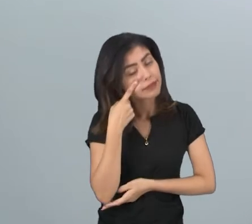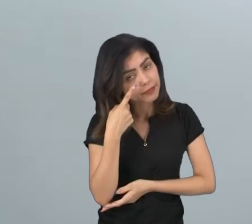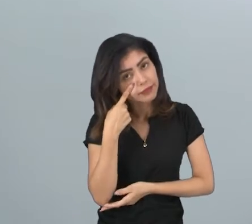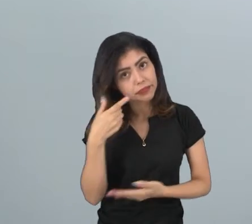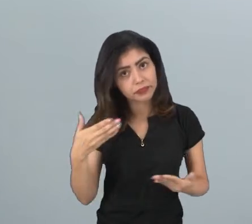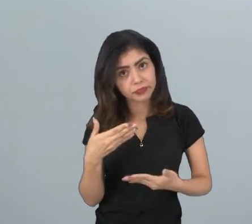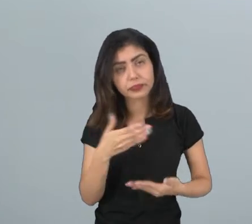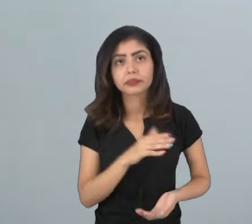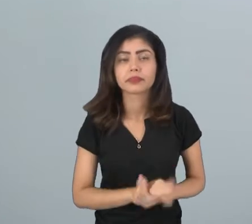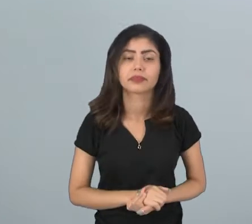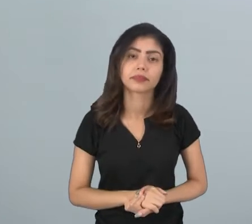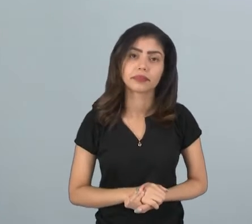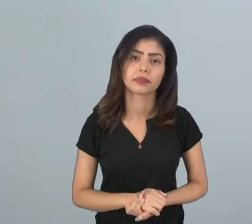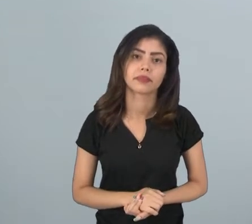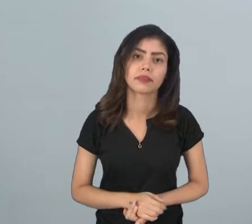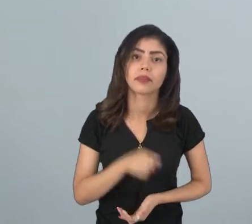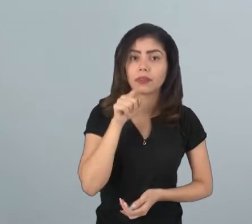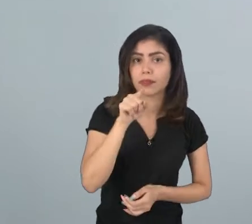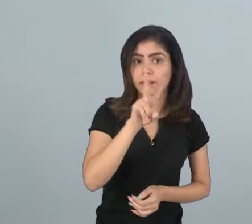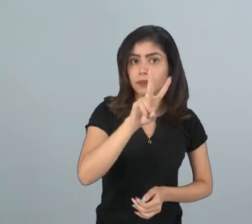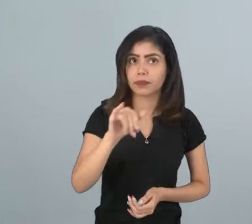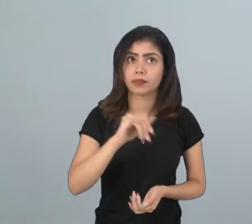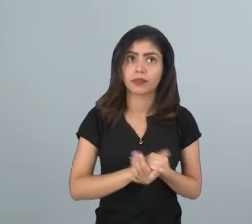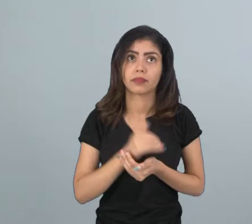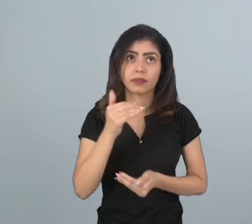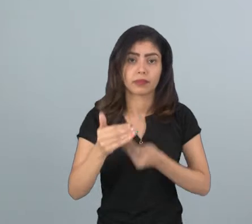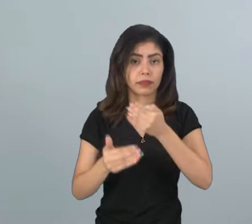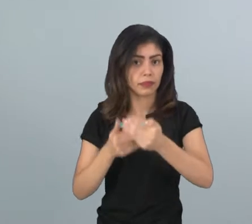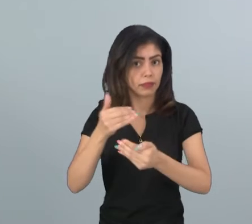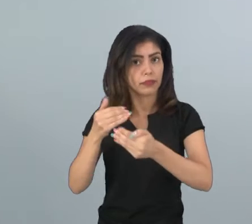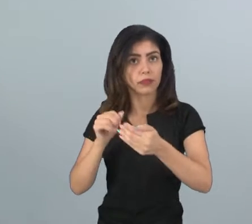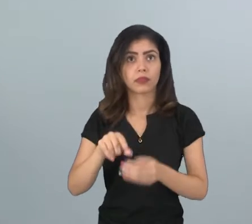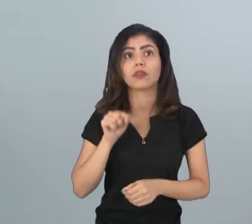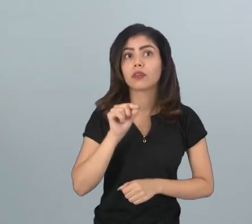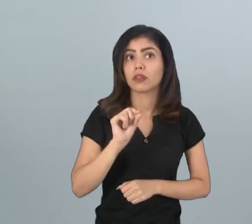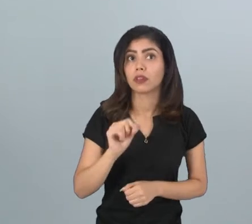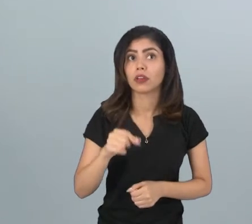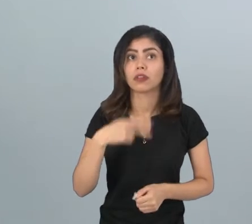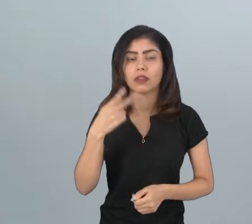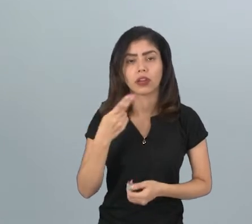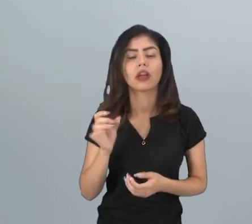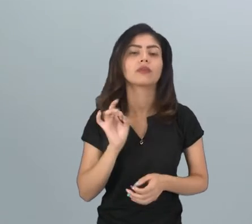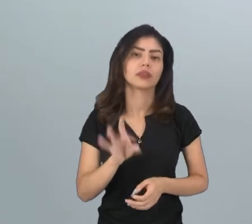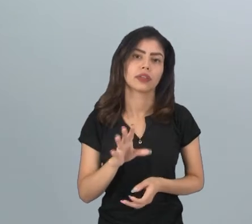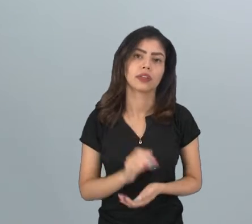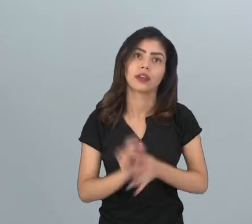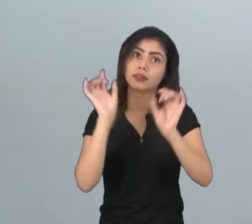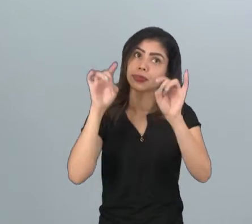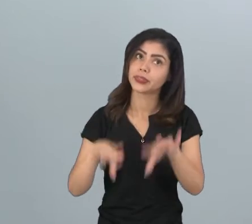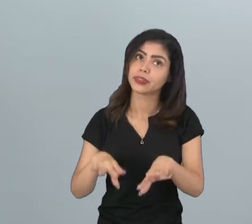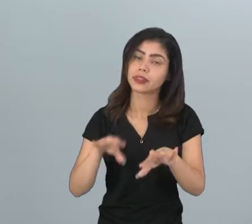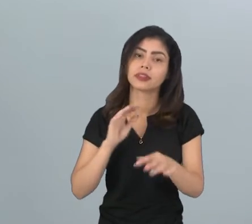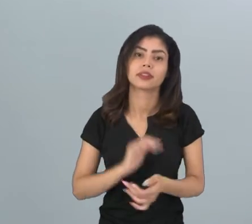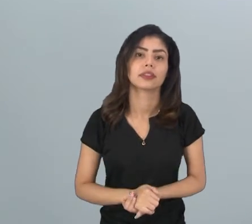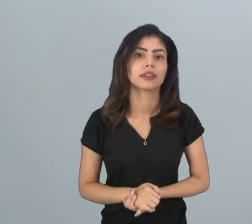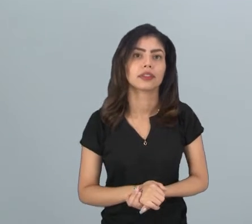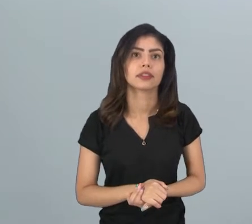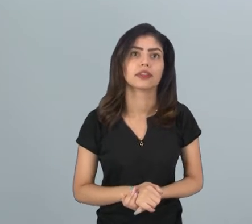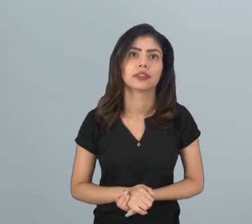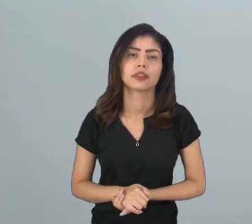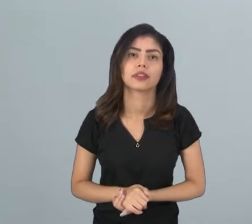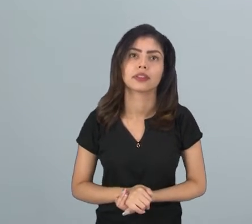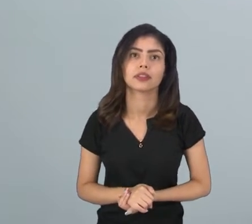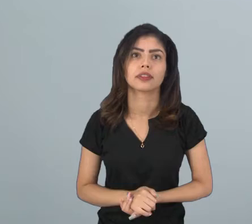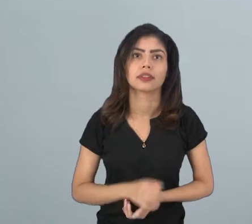está vendo aí. Então isso vai exatamente configurar o que a gente acabou de falar nesse último parágrafo do autor